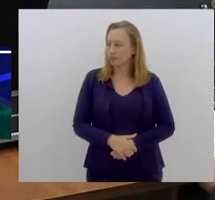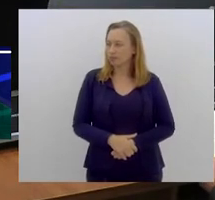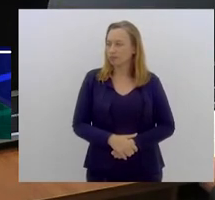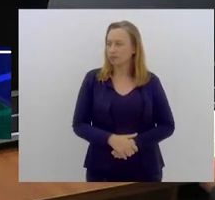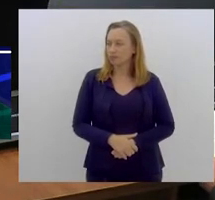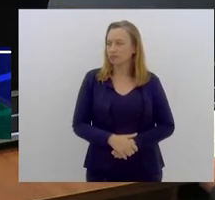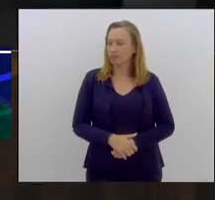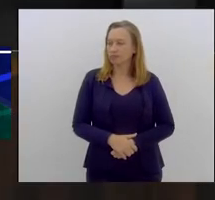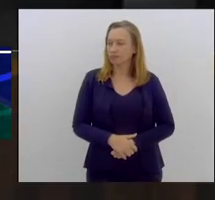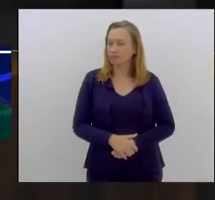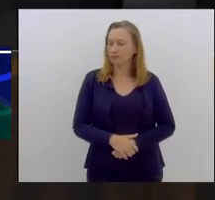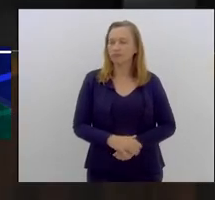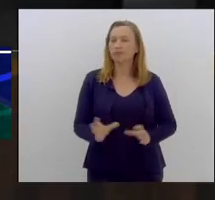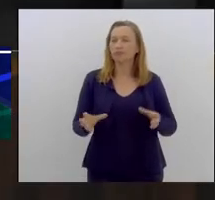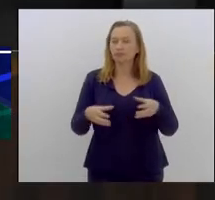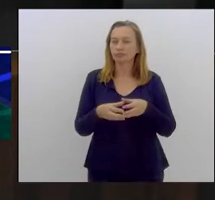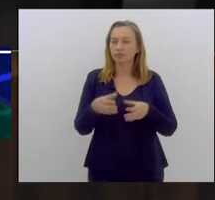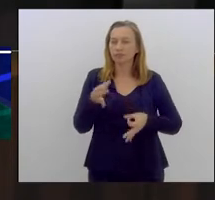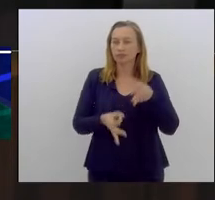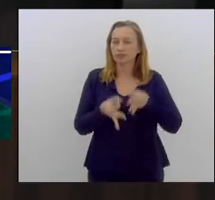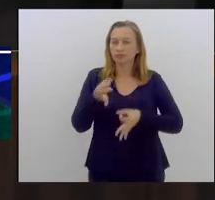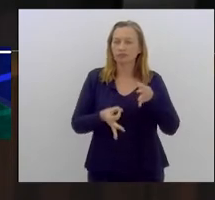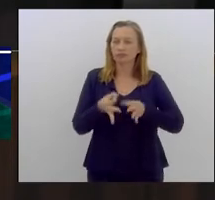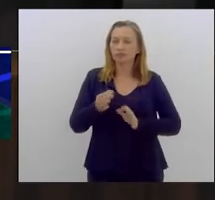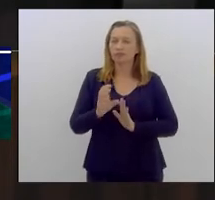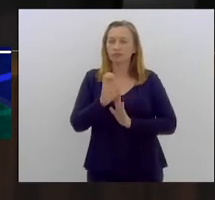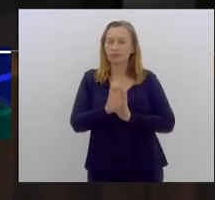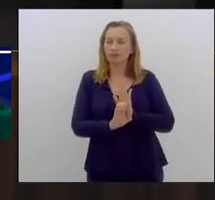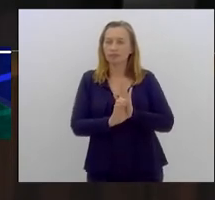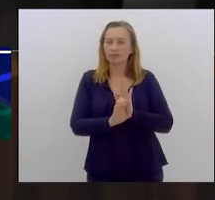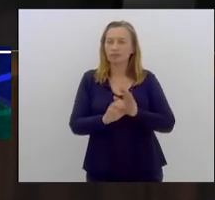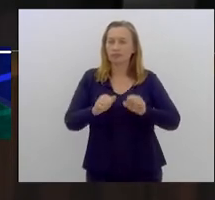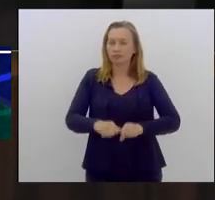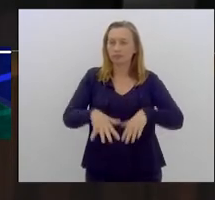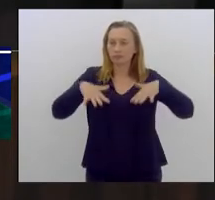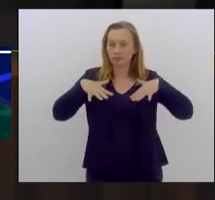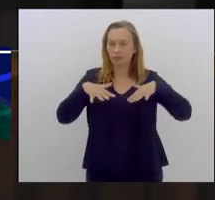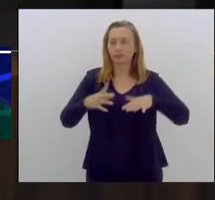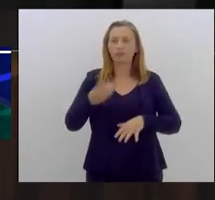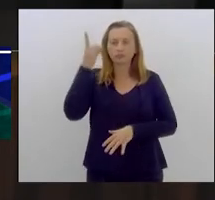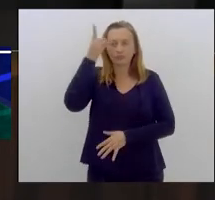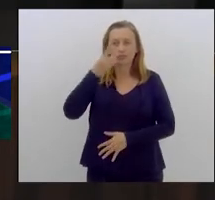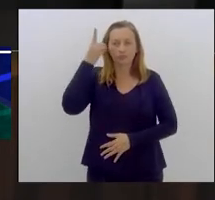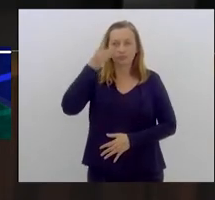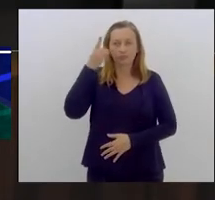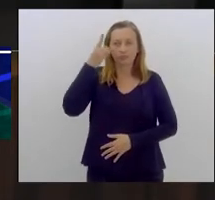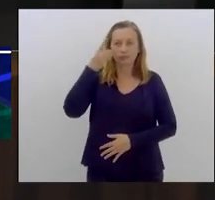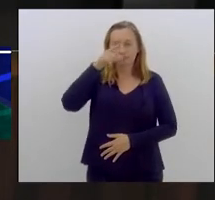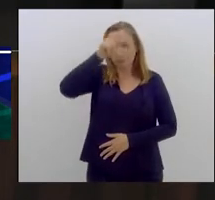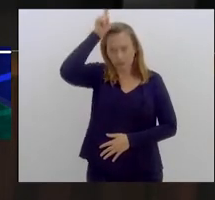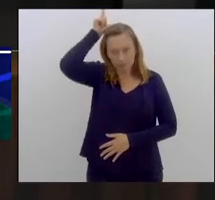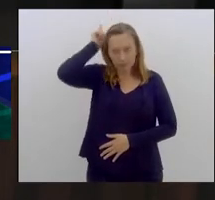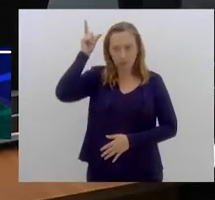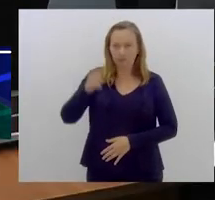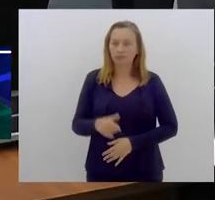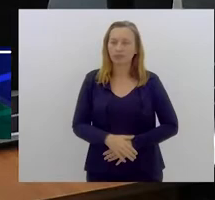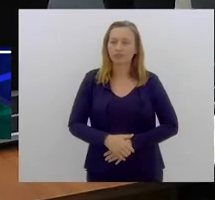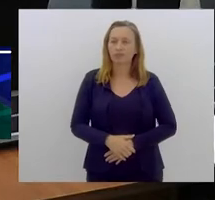Para emitir parecer pela Comissão de Constituição e Justiça sobre as emendas de plenário, deputado Luiz Paulo.